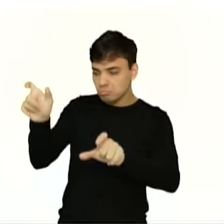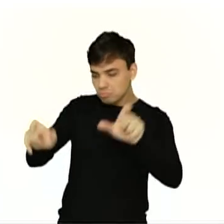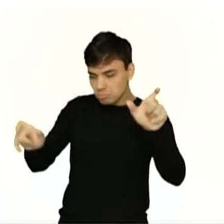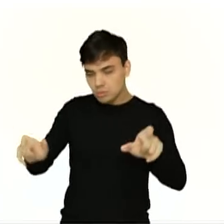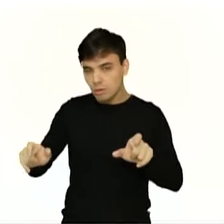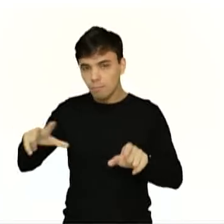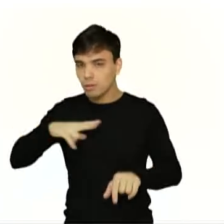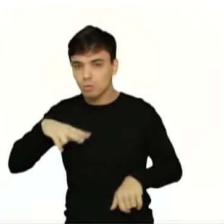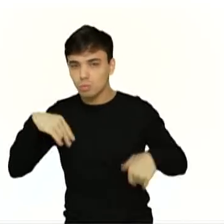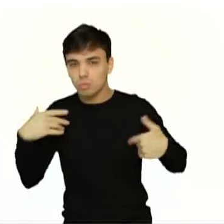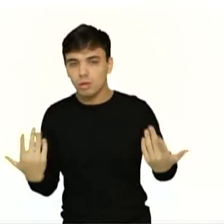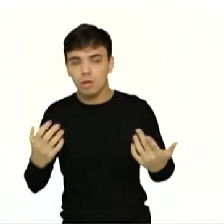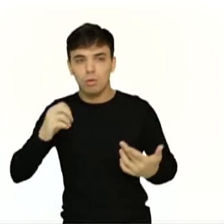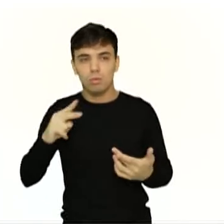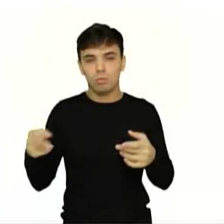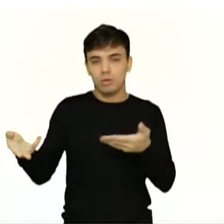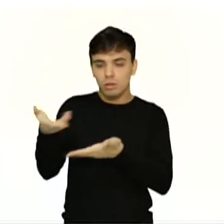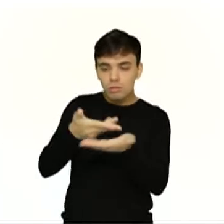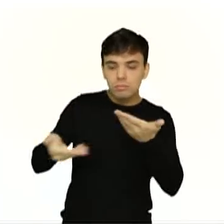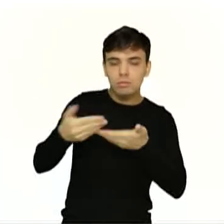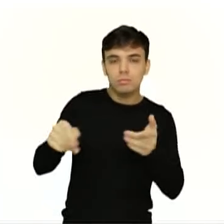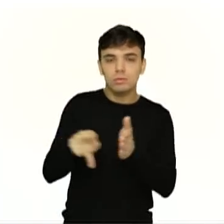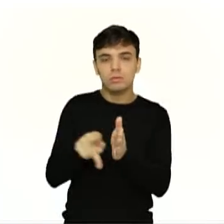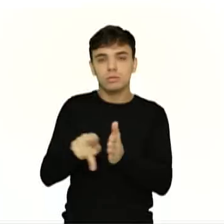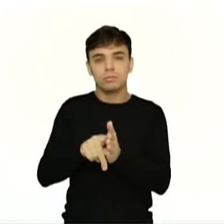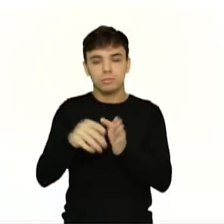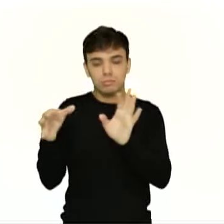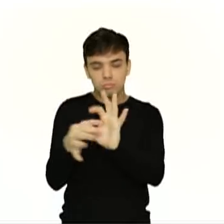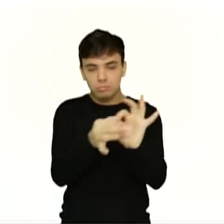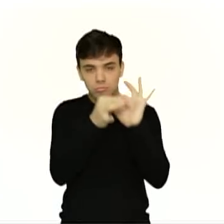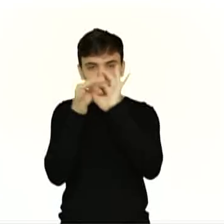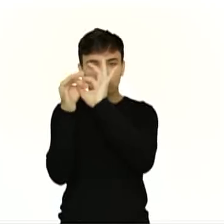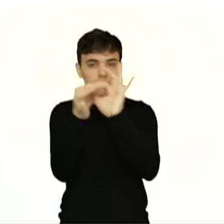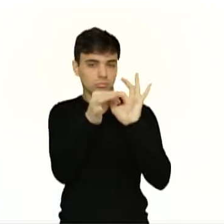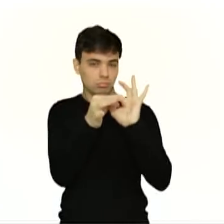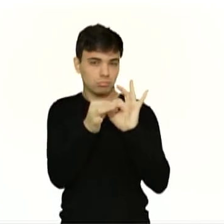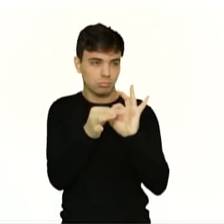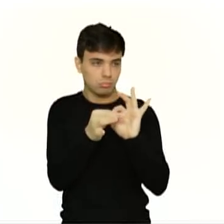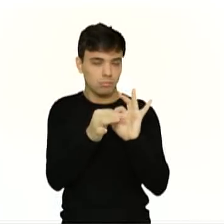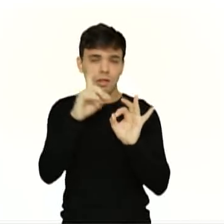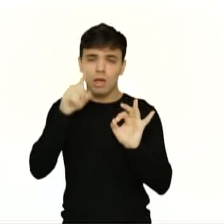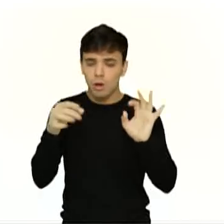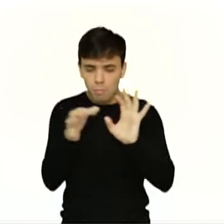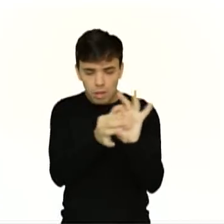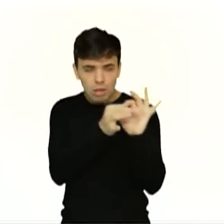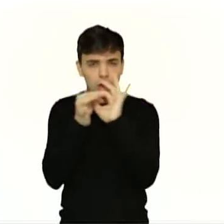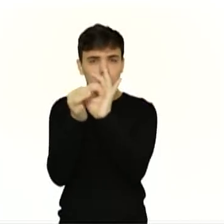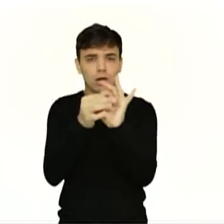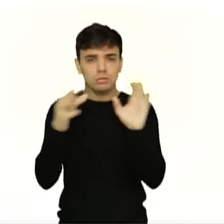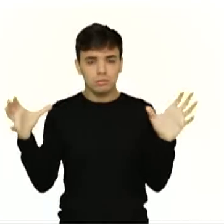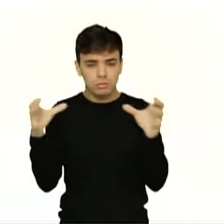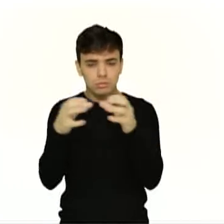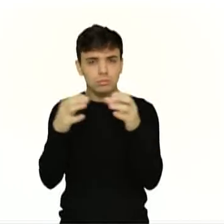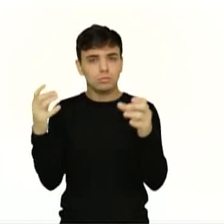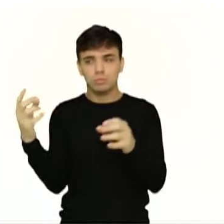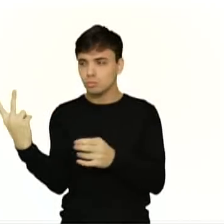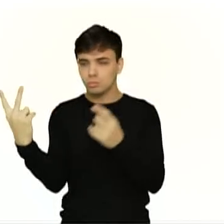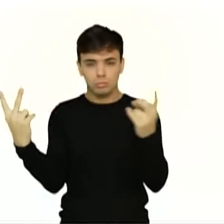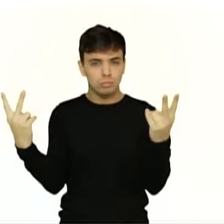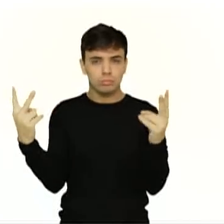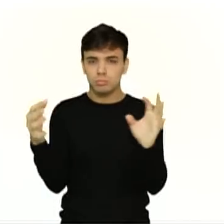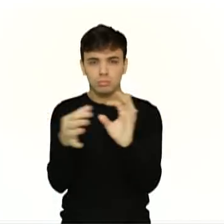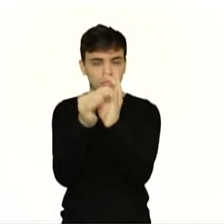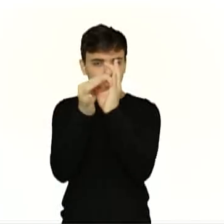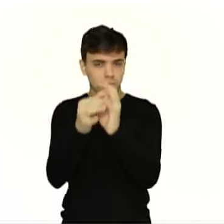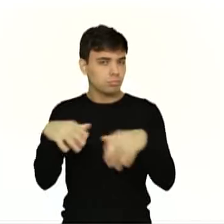união harmônica, a conjunção e o entendimento, ou uma aliança. Então, é uma aliança, uma associação, uma união de pessoas. Se você for